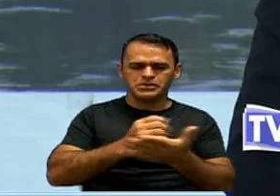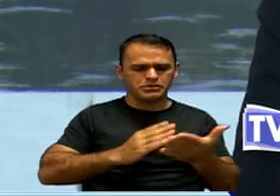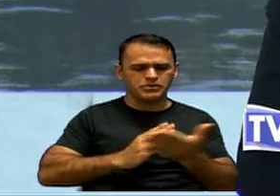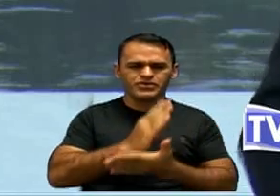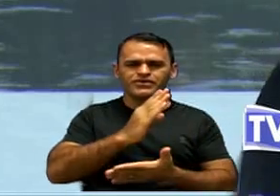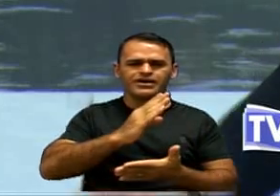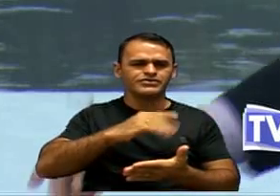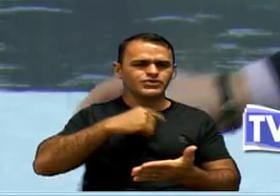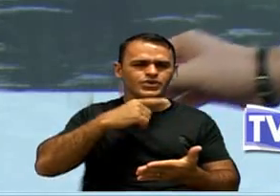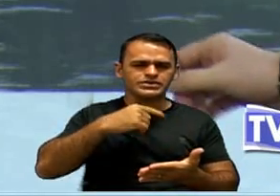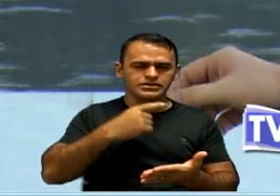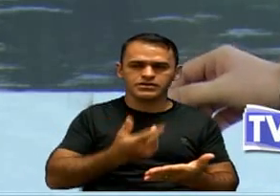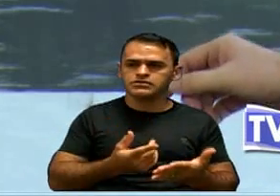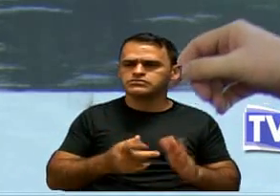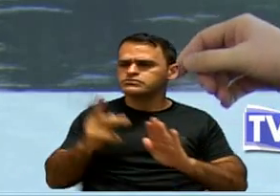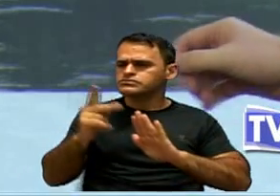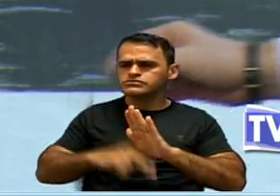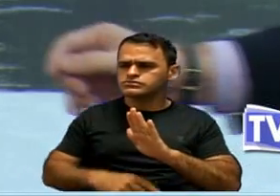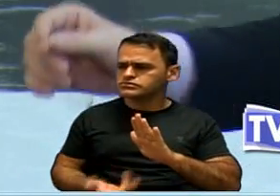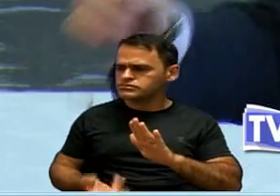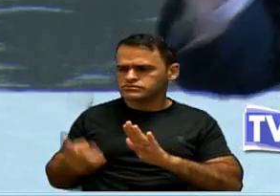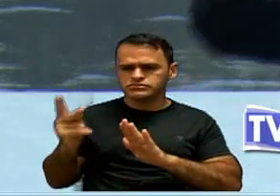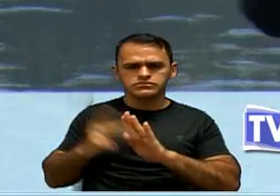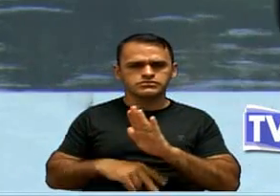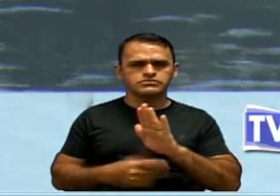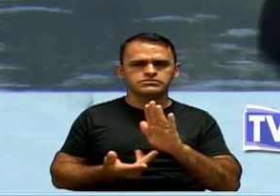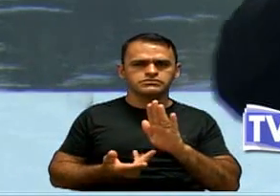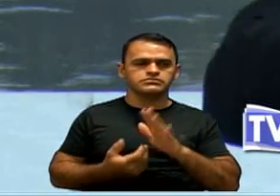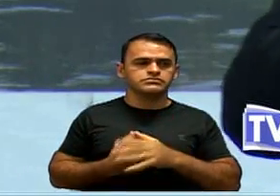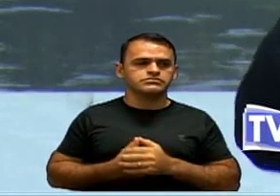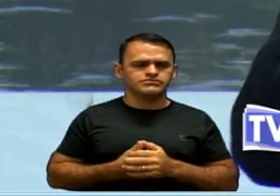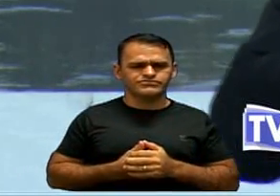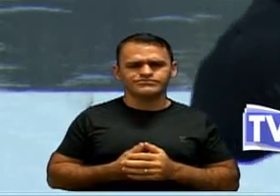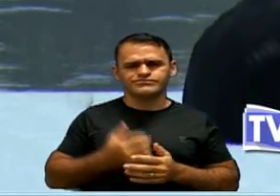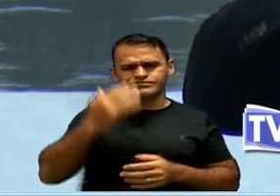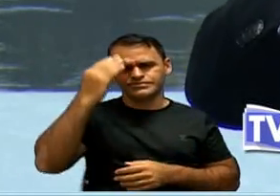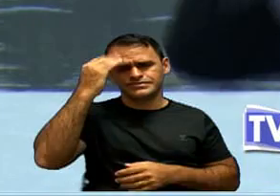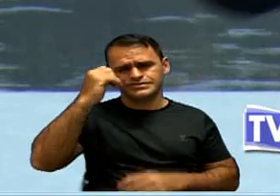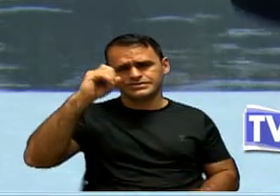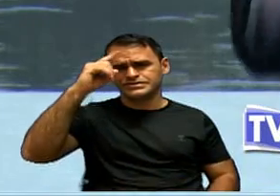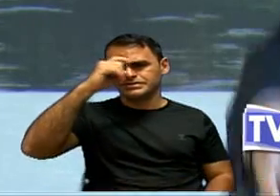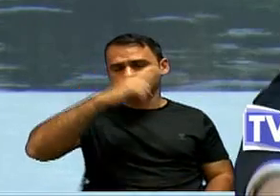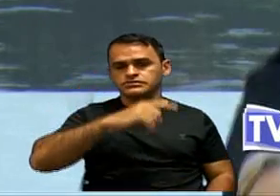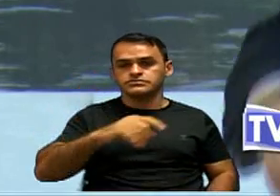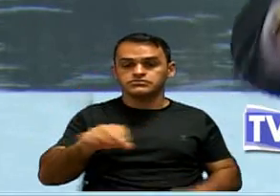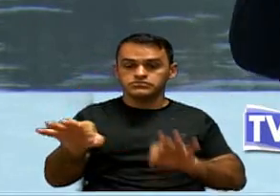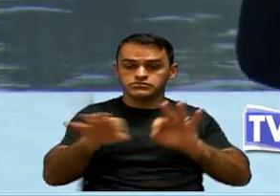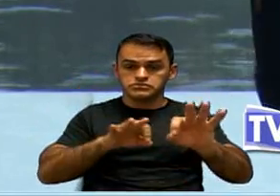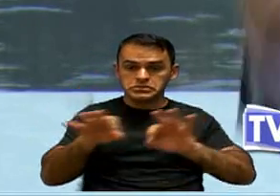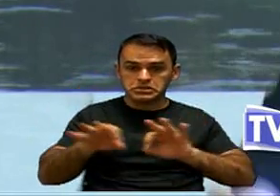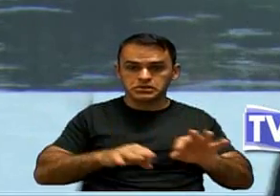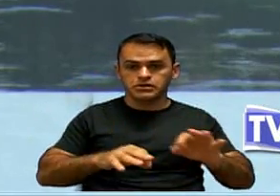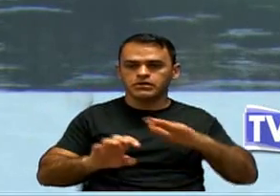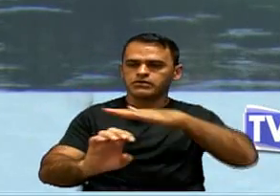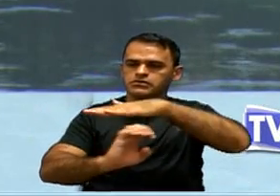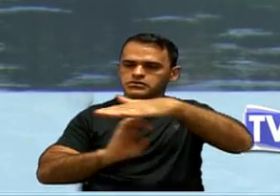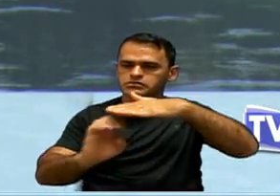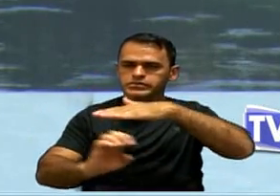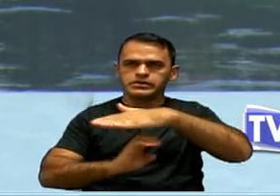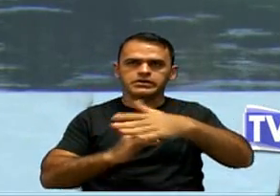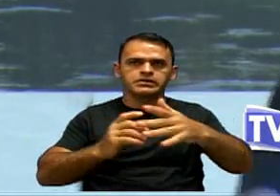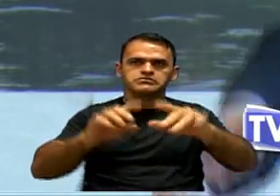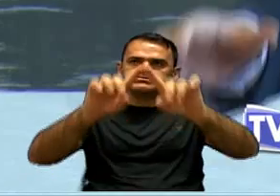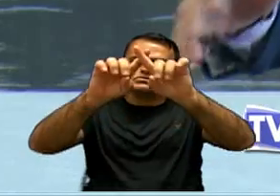município. Eu precisava do projeto, Périx. O quanto é moroso para o município fazer uma licitação de reposição de